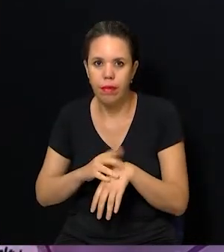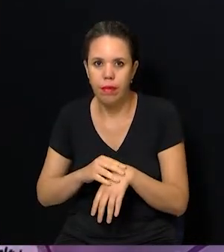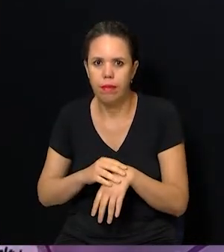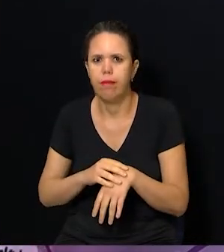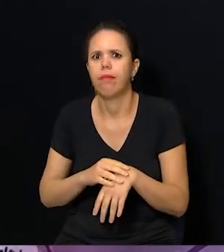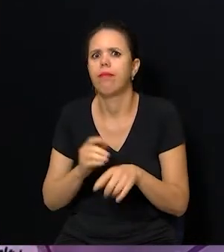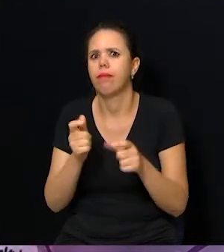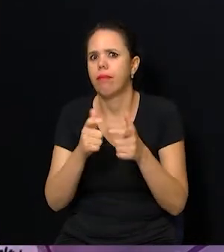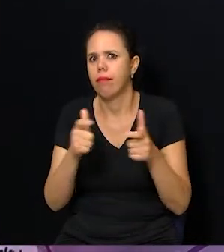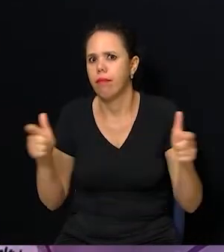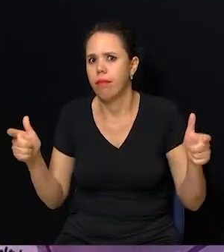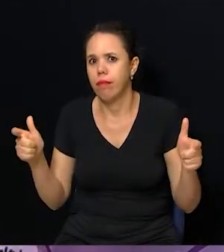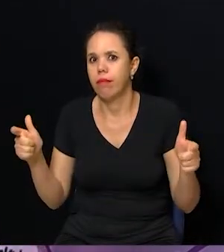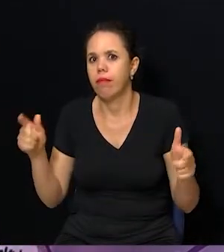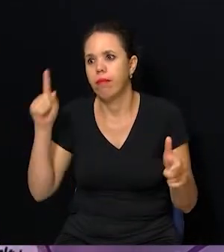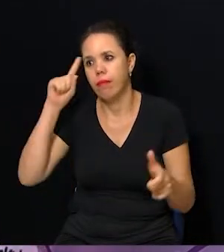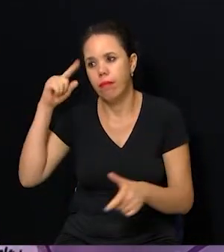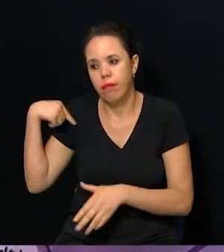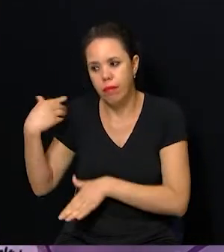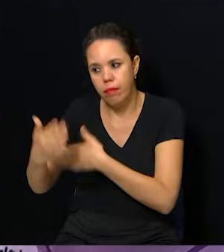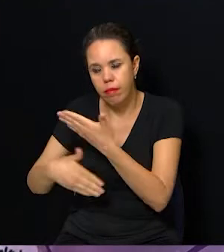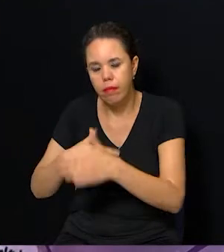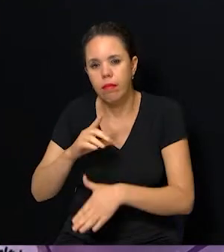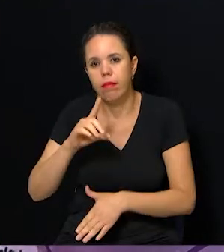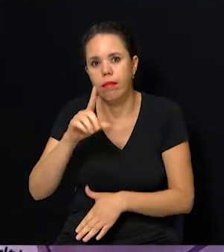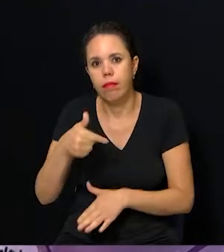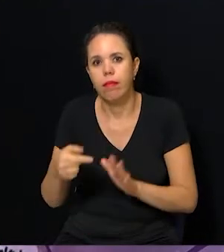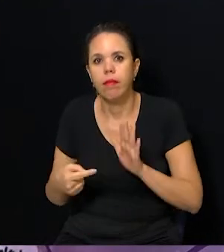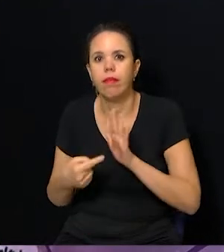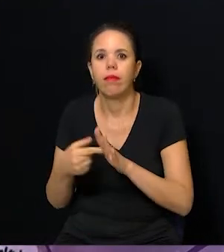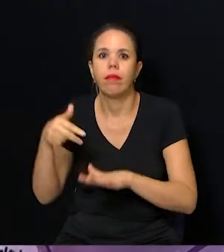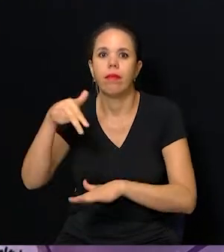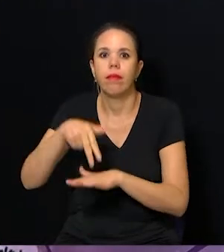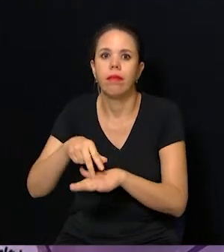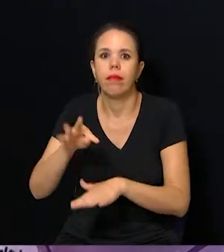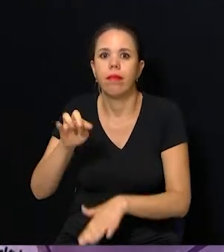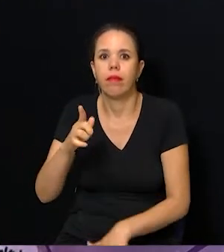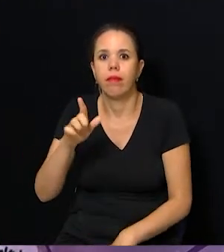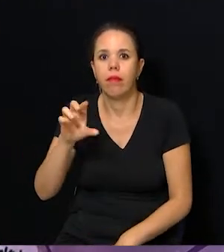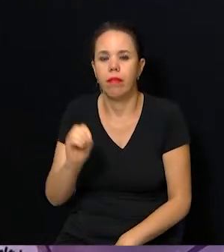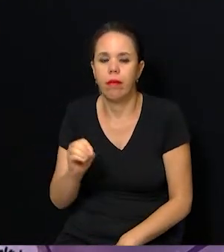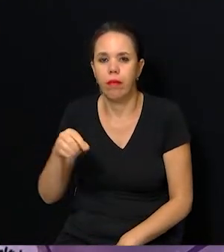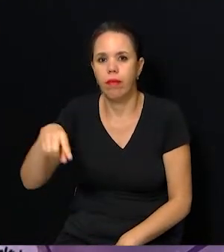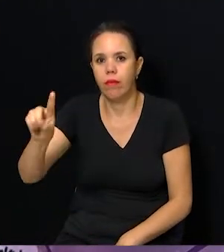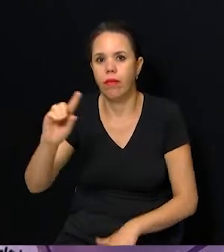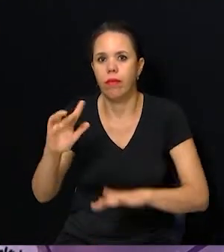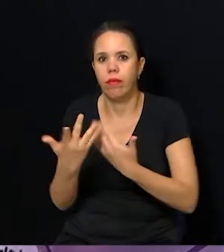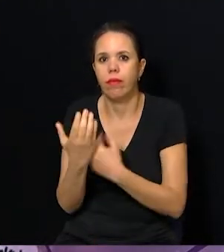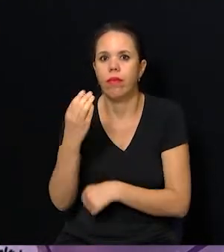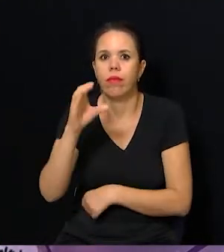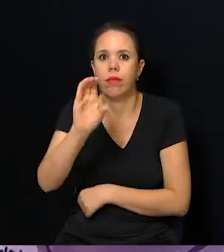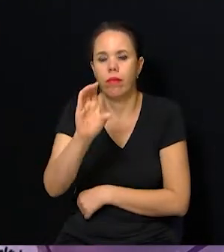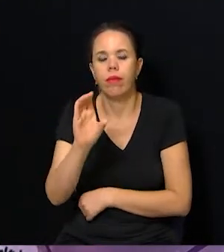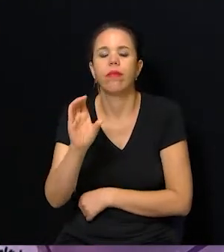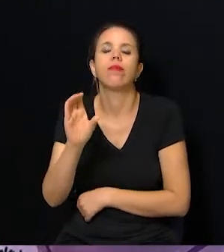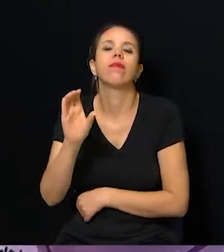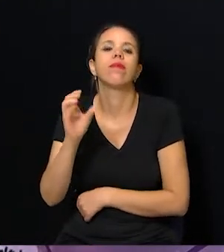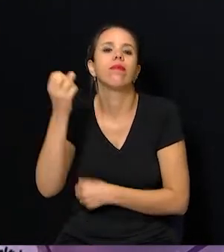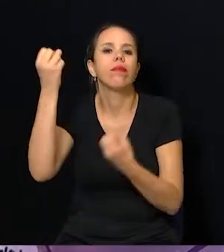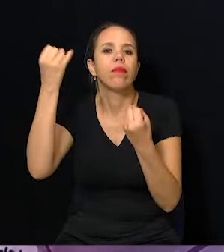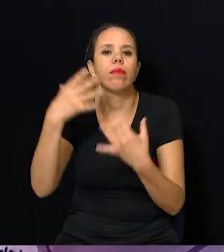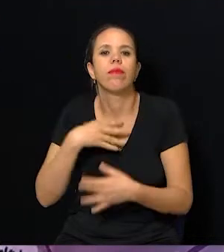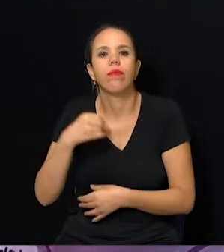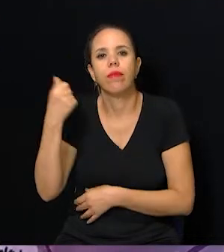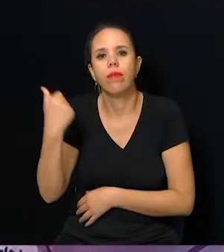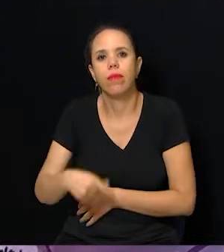muita repercussão aí nos últimos dias, depois que o apresentador Thiago Leifert foi até as redes sociais e contou que a